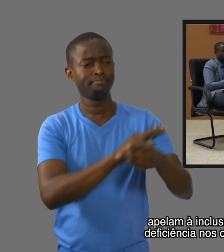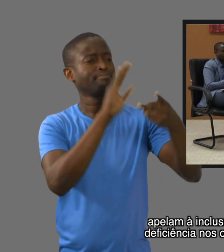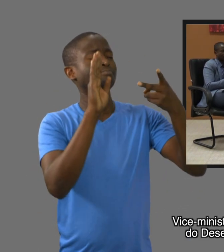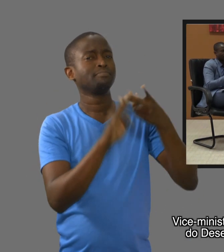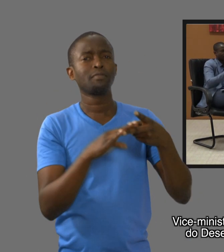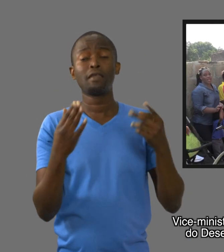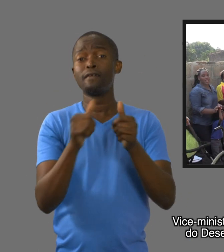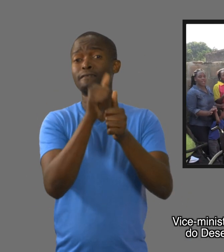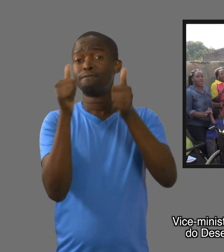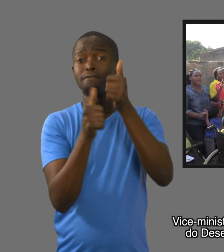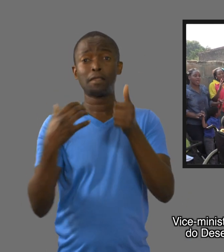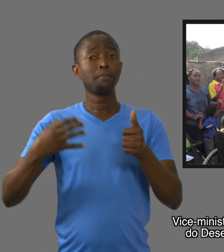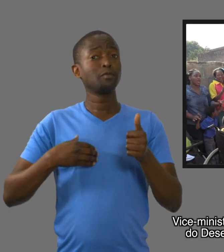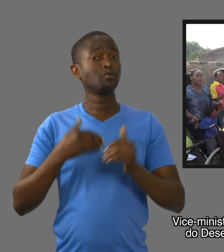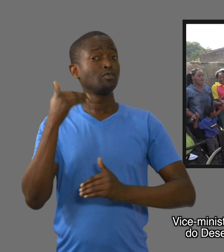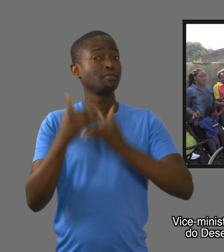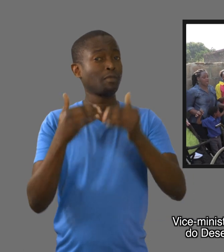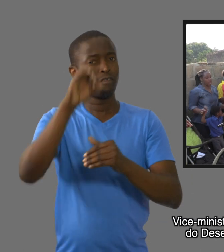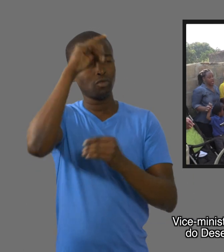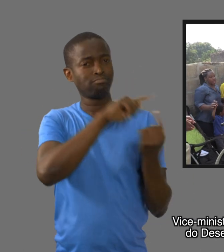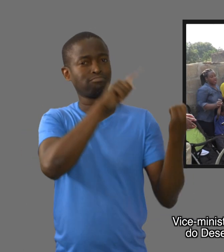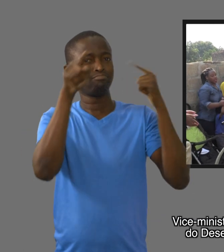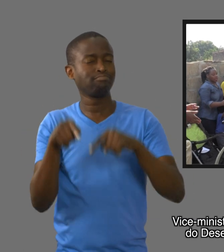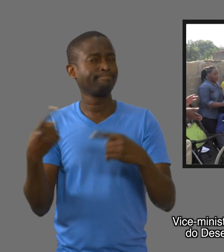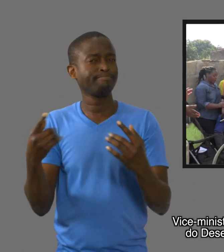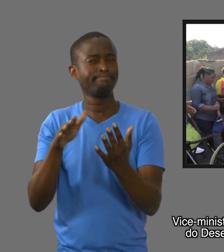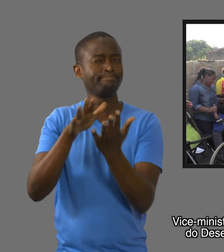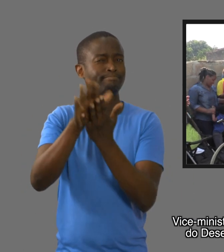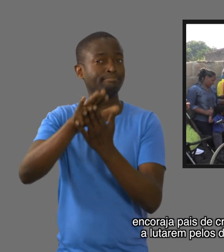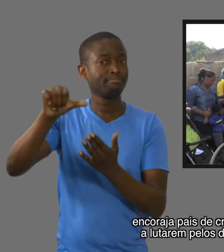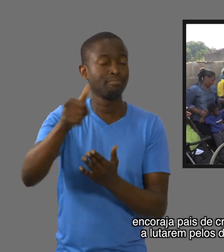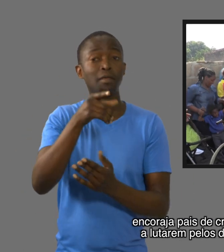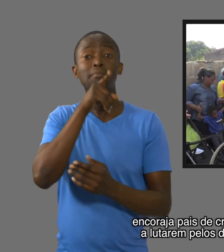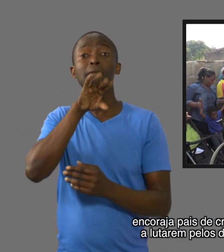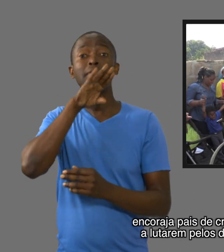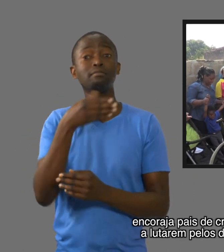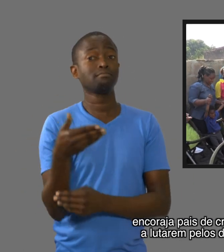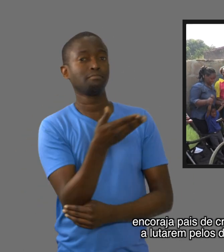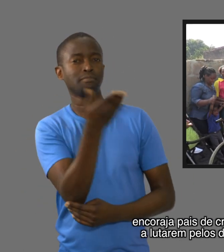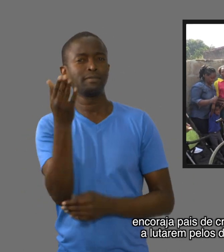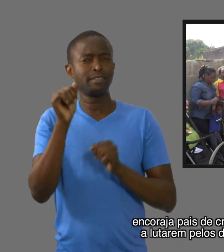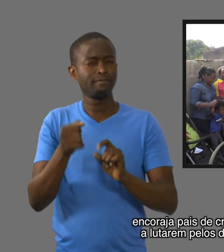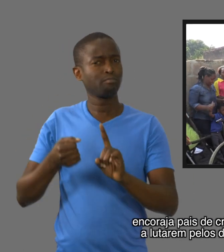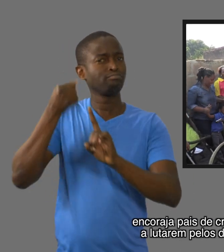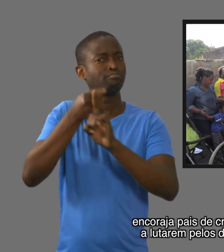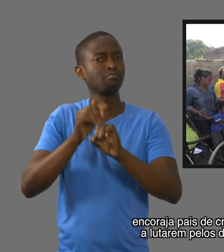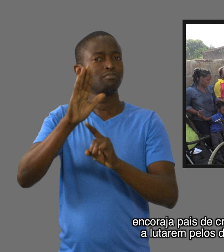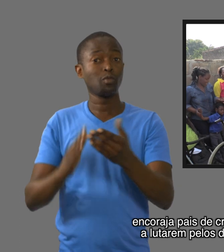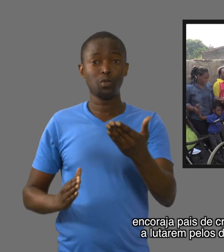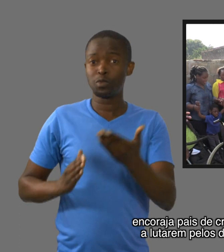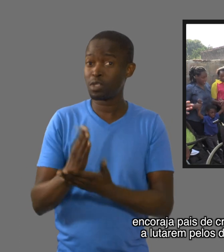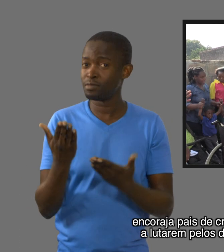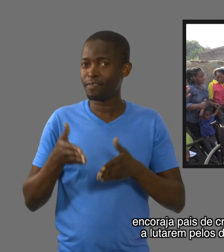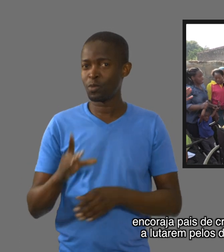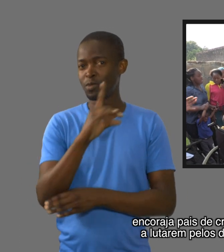jornalismo. Vice-ministra sul-africana do Desenvolvimento encoraja pais de crianças com deficiência a